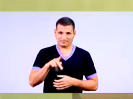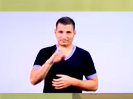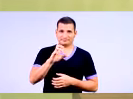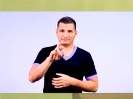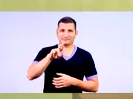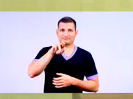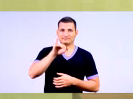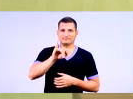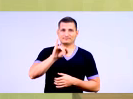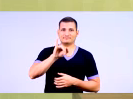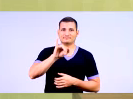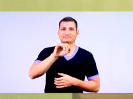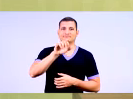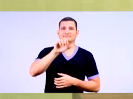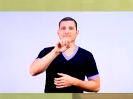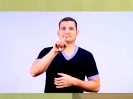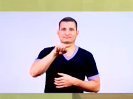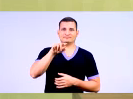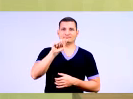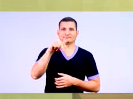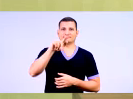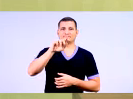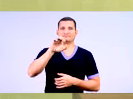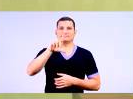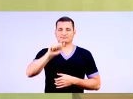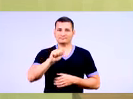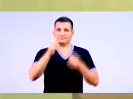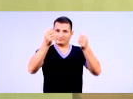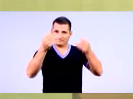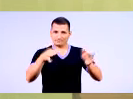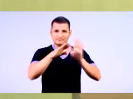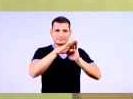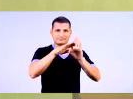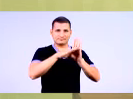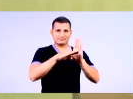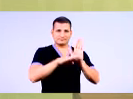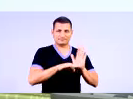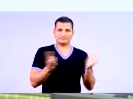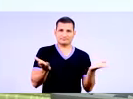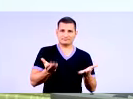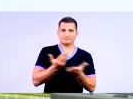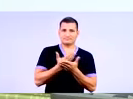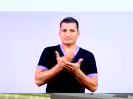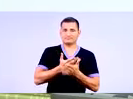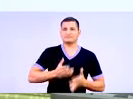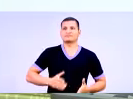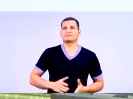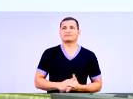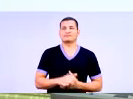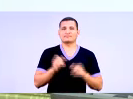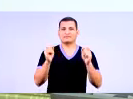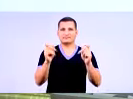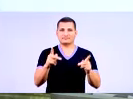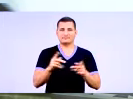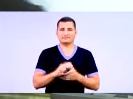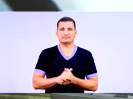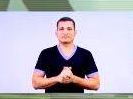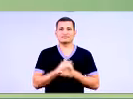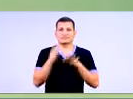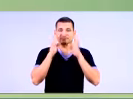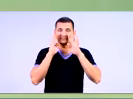vai iniciar falando da nossa agenda, a agenda da nossa aula. Professora? Ok, então prestem atenção